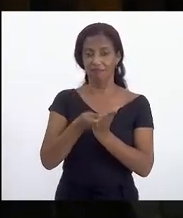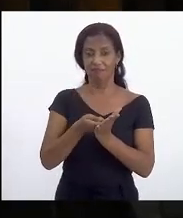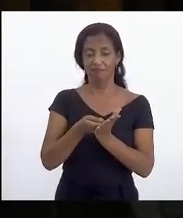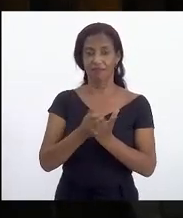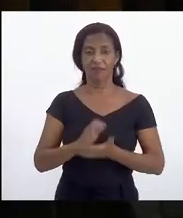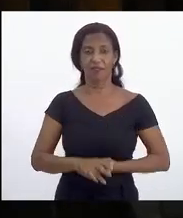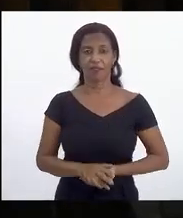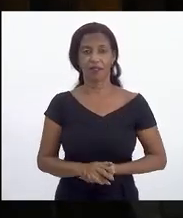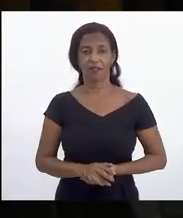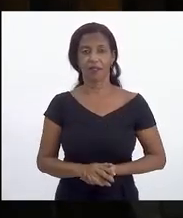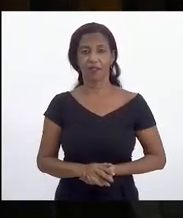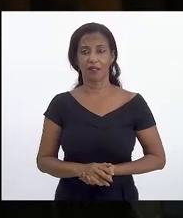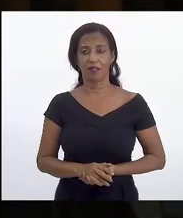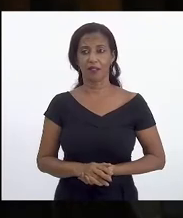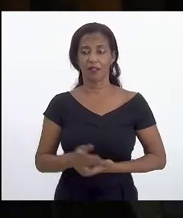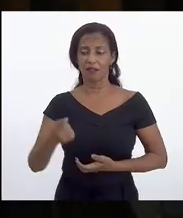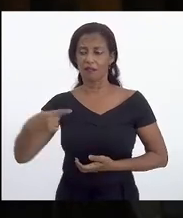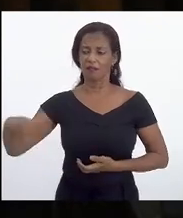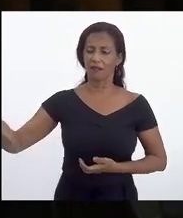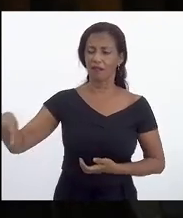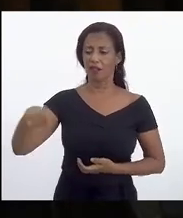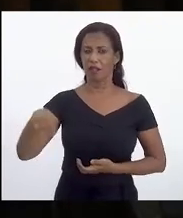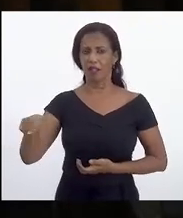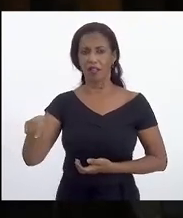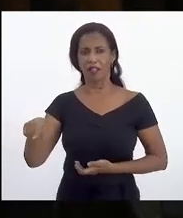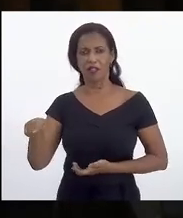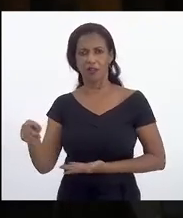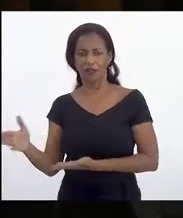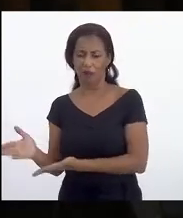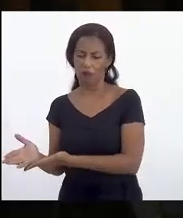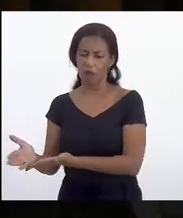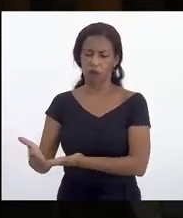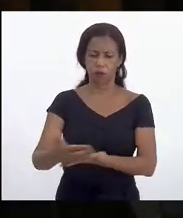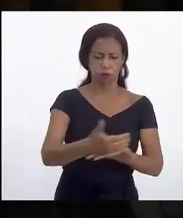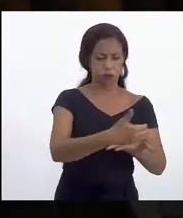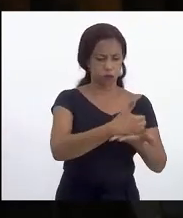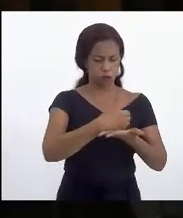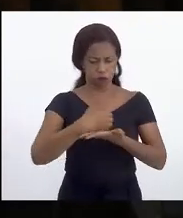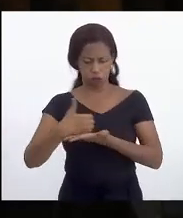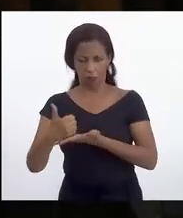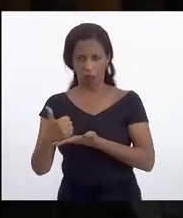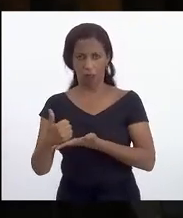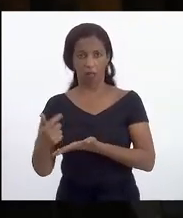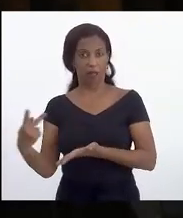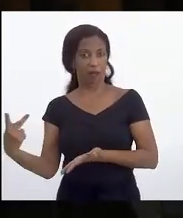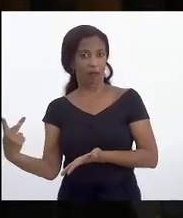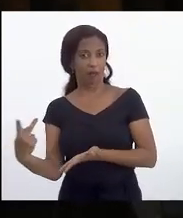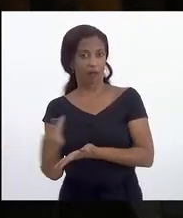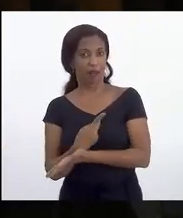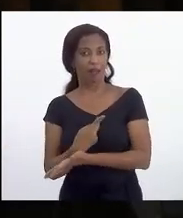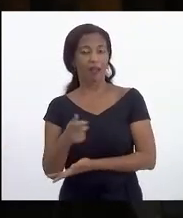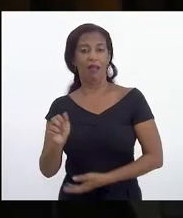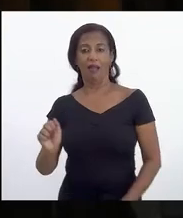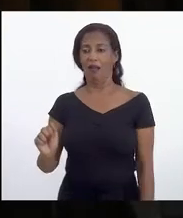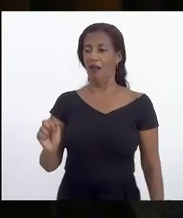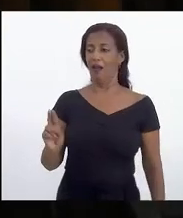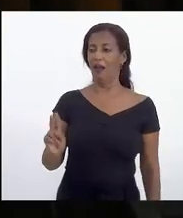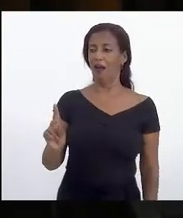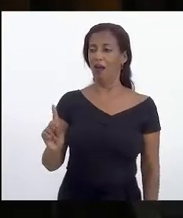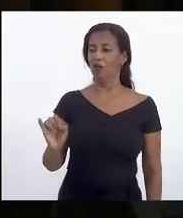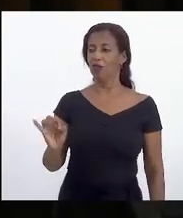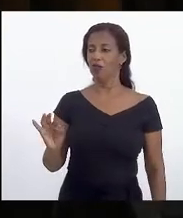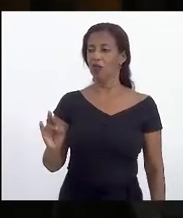o e aqueles que fazem arrecadação com acontecer que são os auditores-fiscais